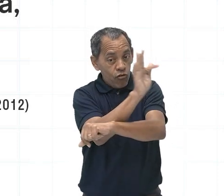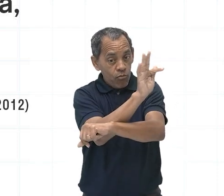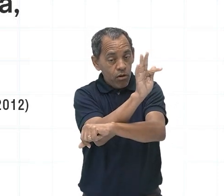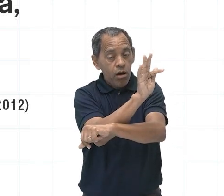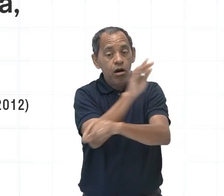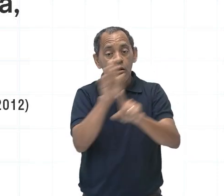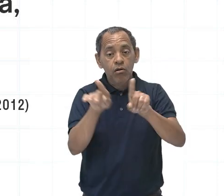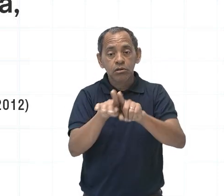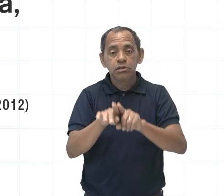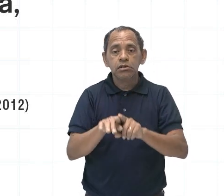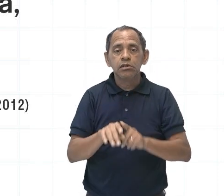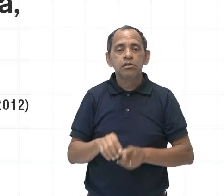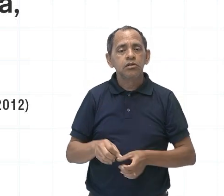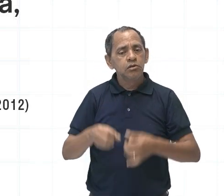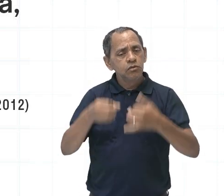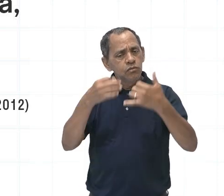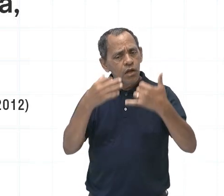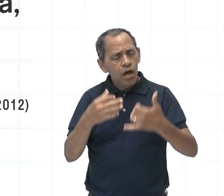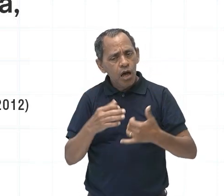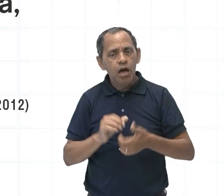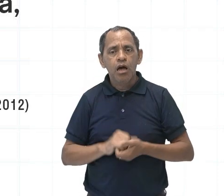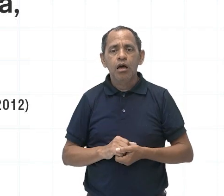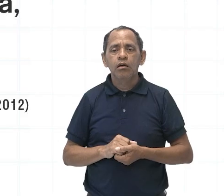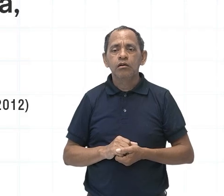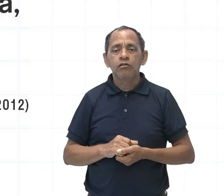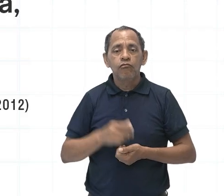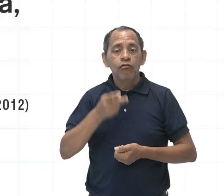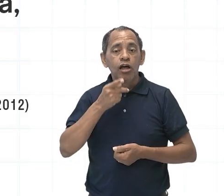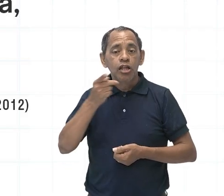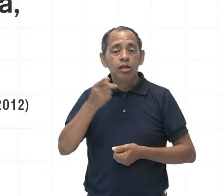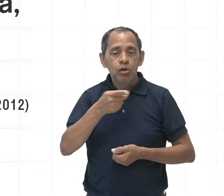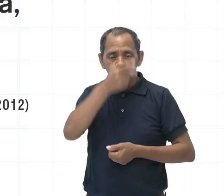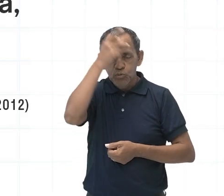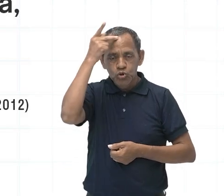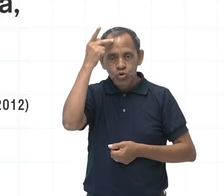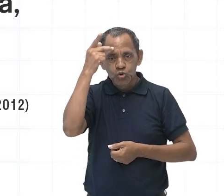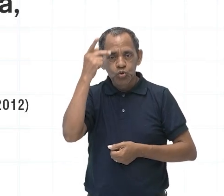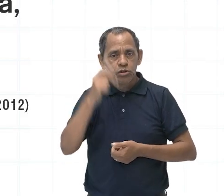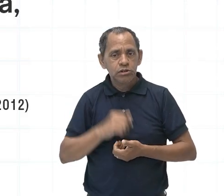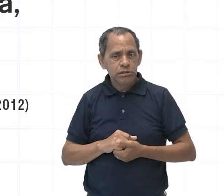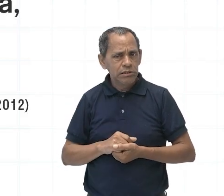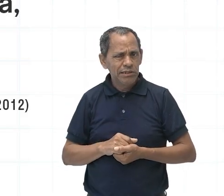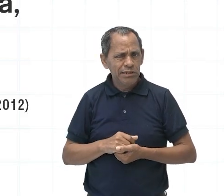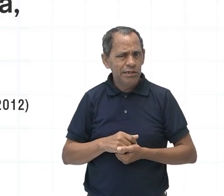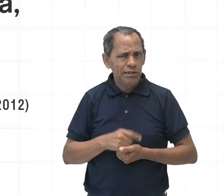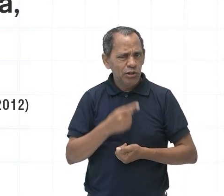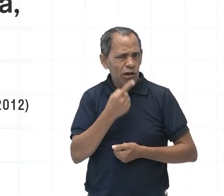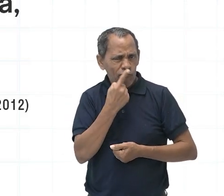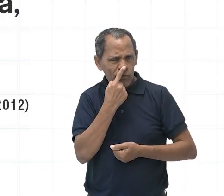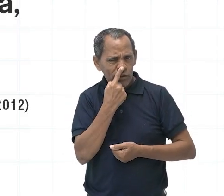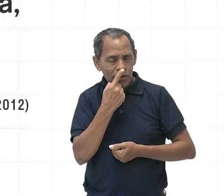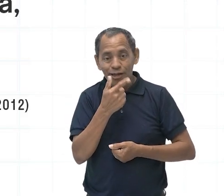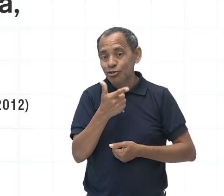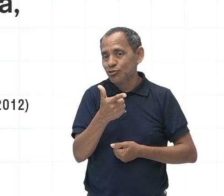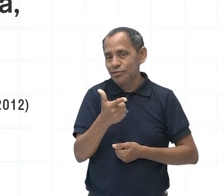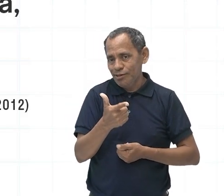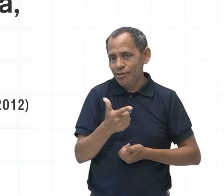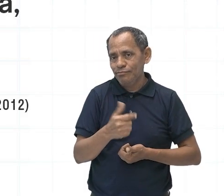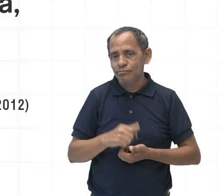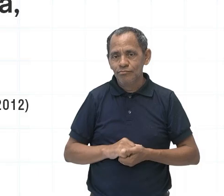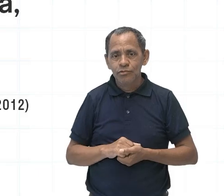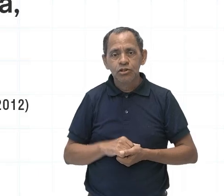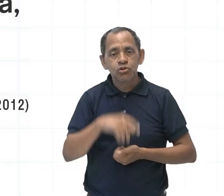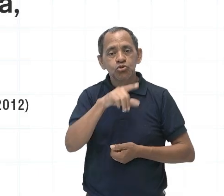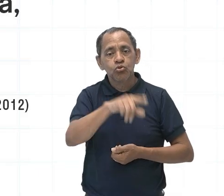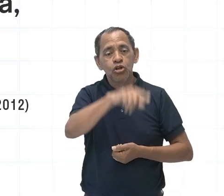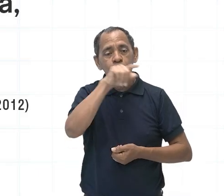dar quando falamos com pessoas desconhecidas. E aí somos mais formais, não é? Em consequência, escolhemos